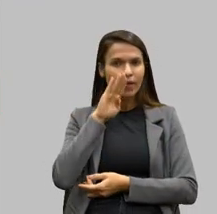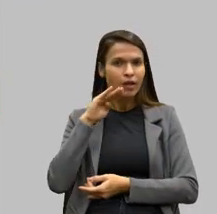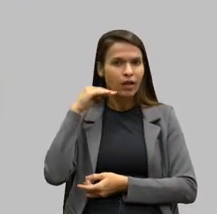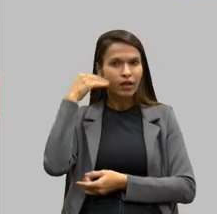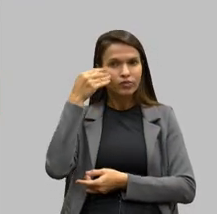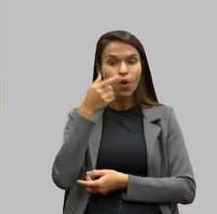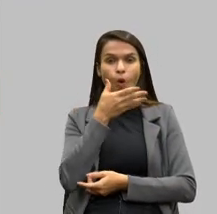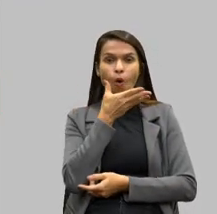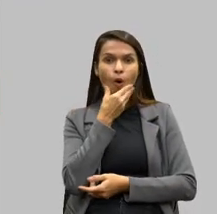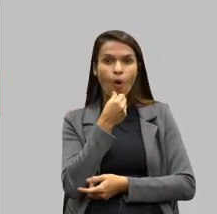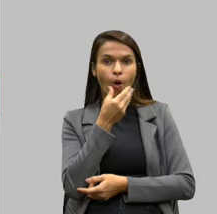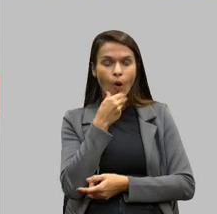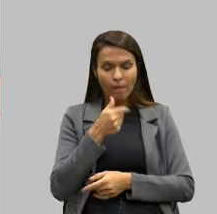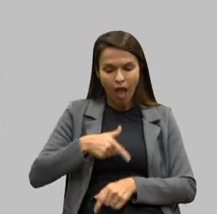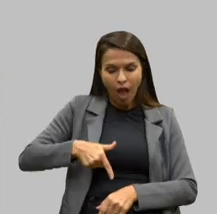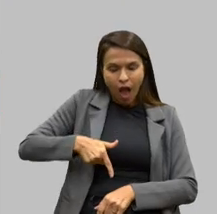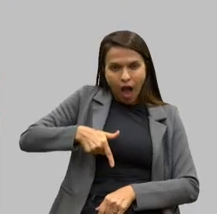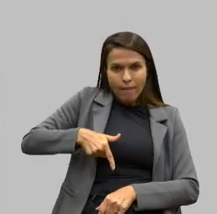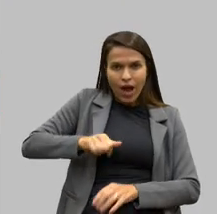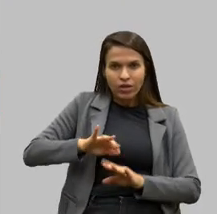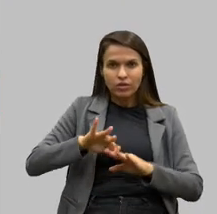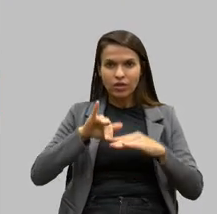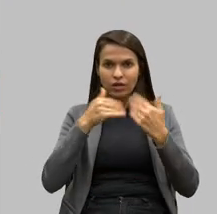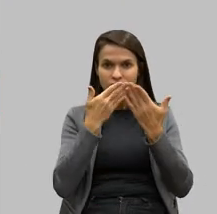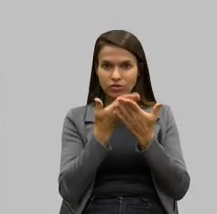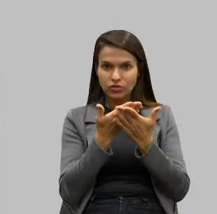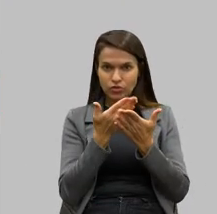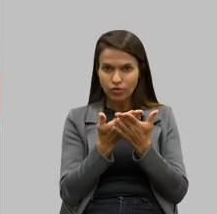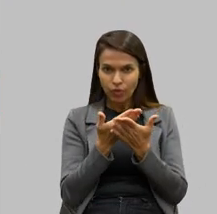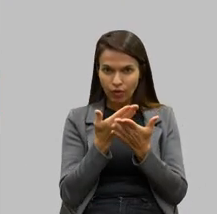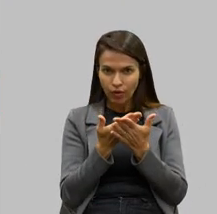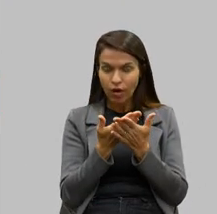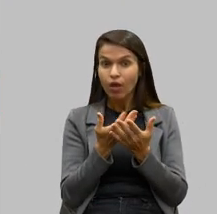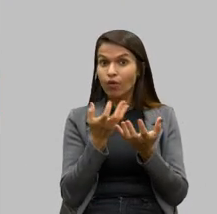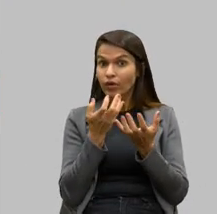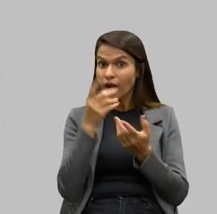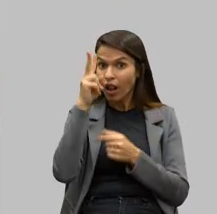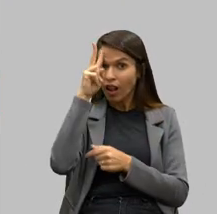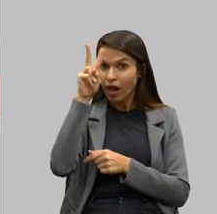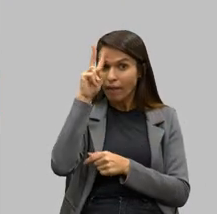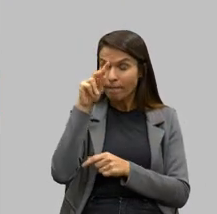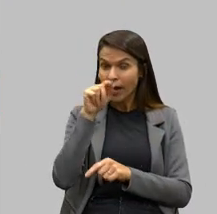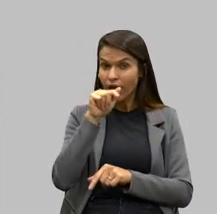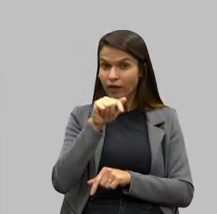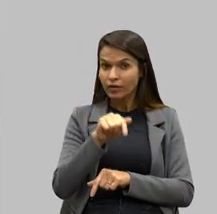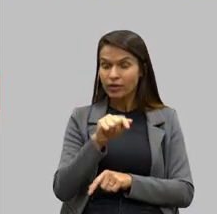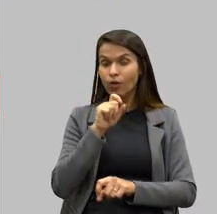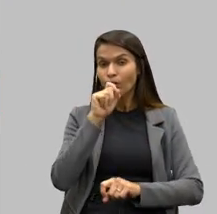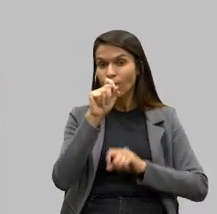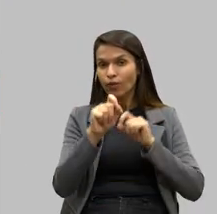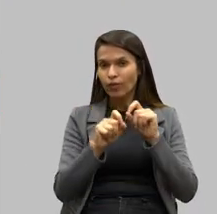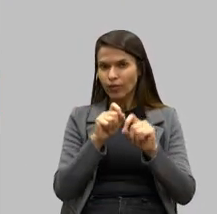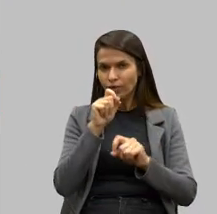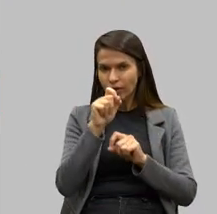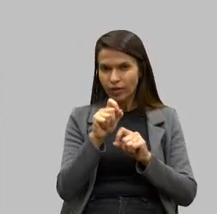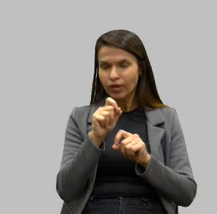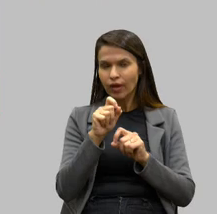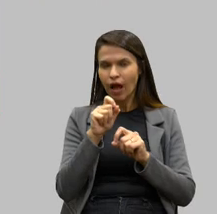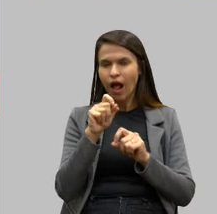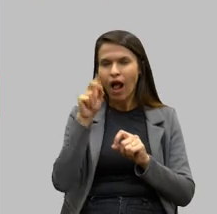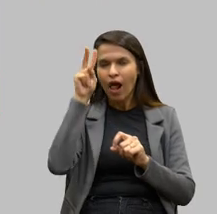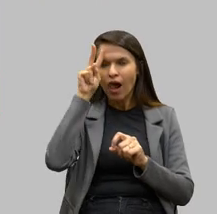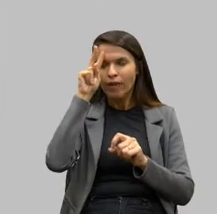armados nas escolas. Eu gostaria de relembrar aqui, fazer jus à memória de quatro